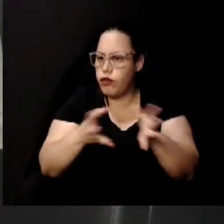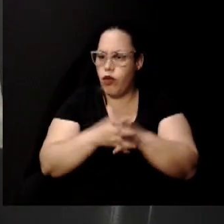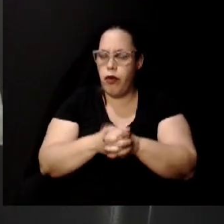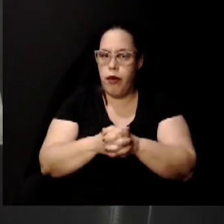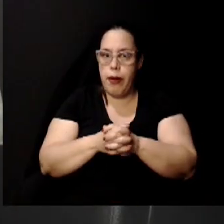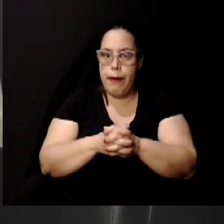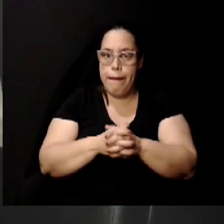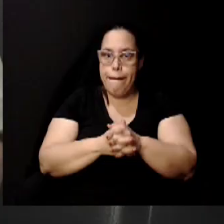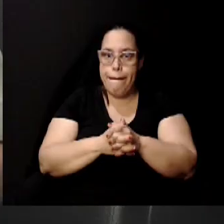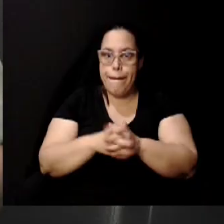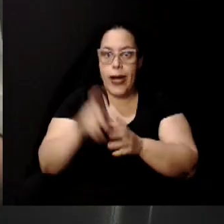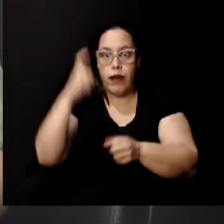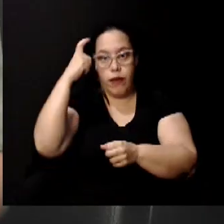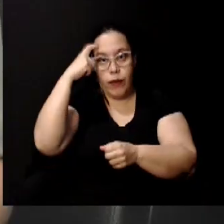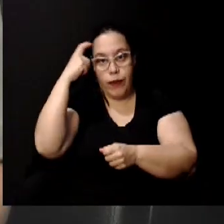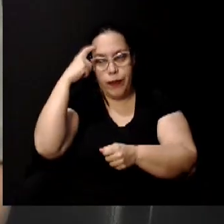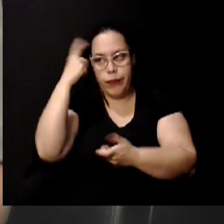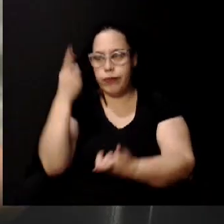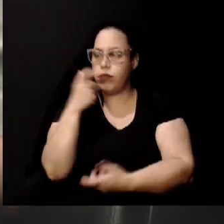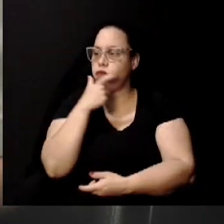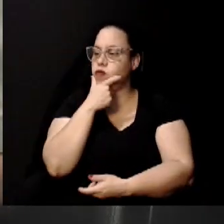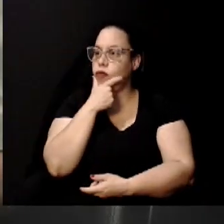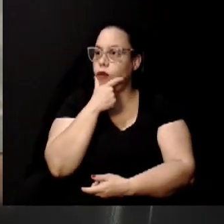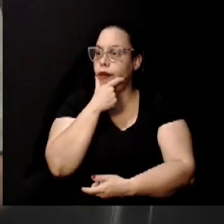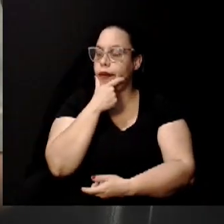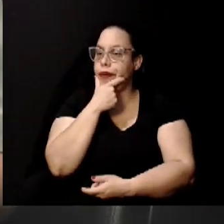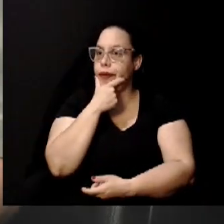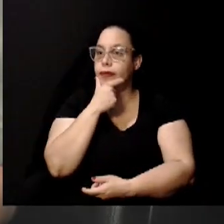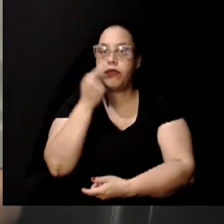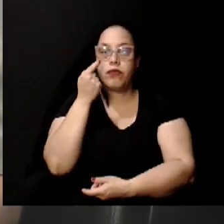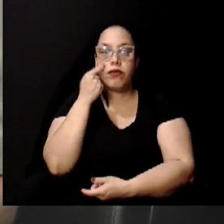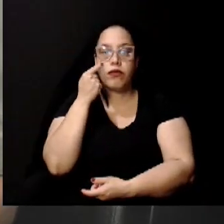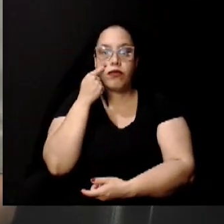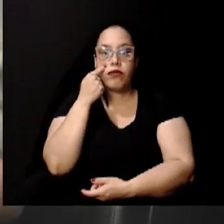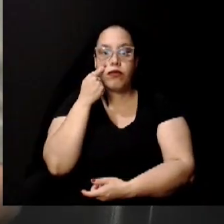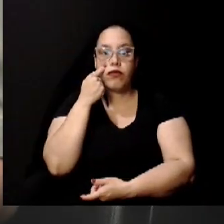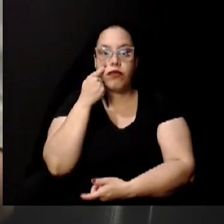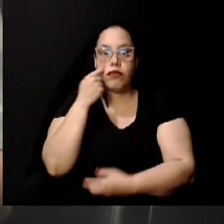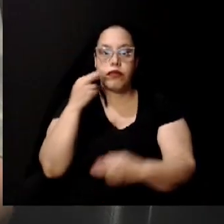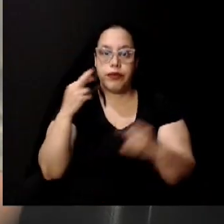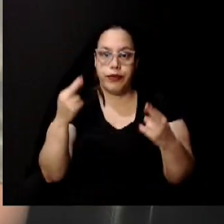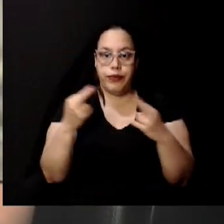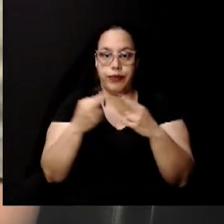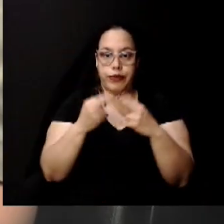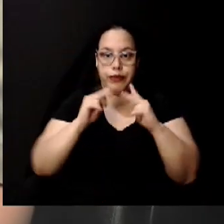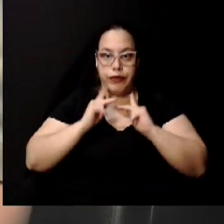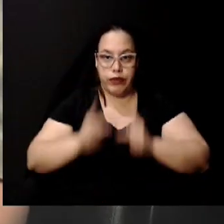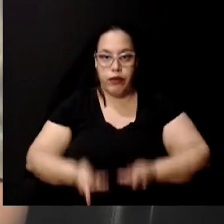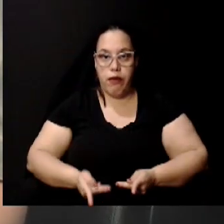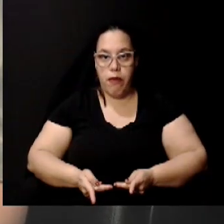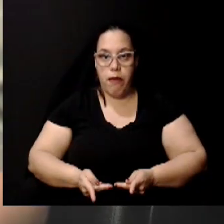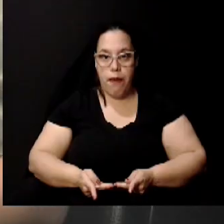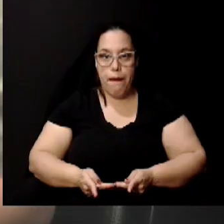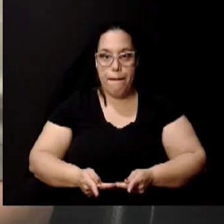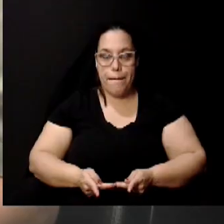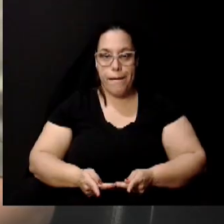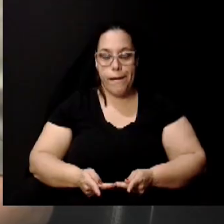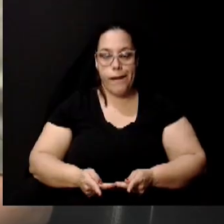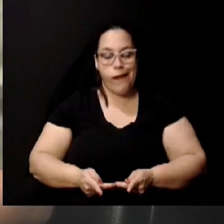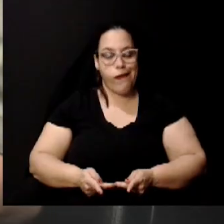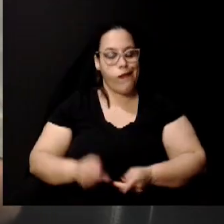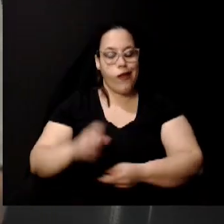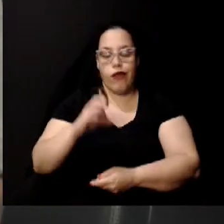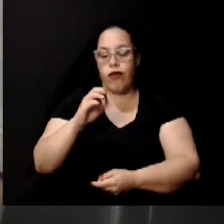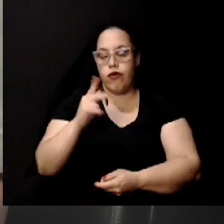aquilo. E aí nós temos visto que isso é uma relação humana. Não tem chat GPT que substitua, não